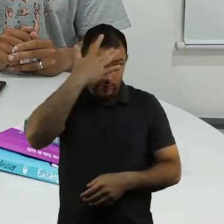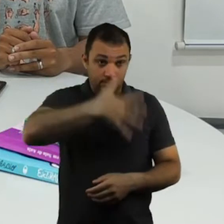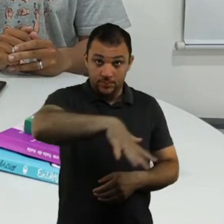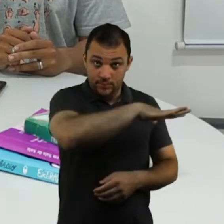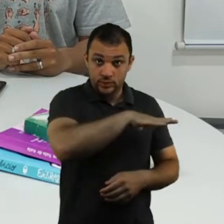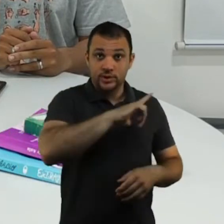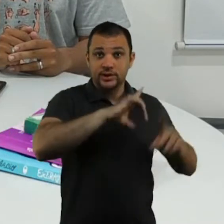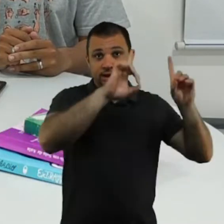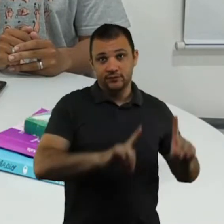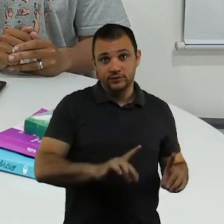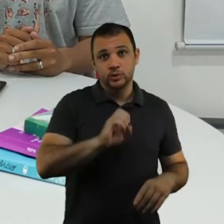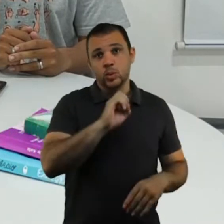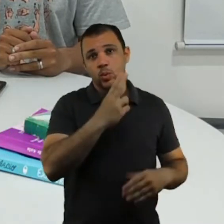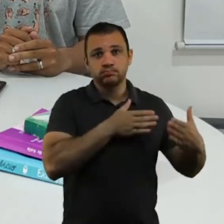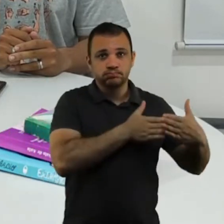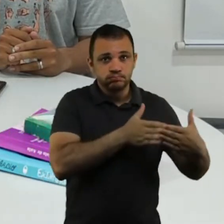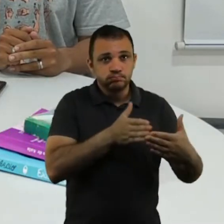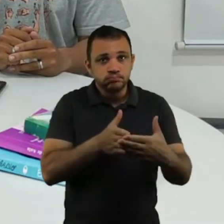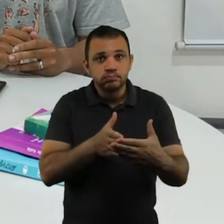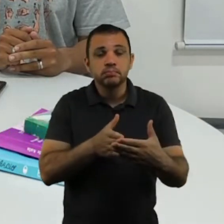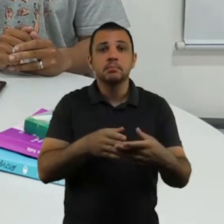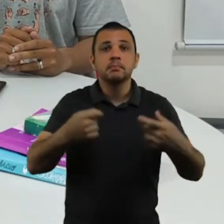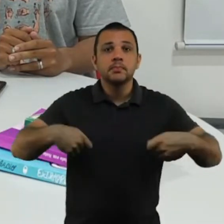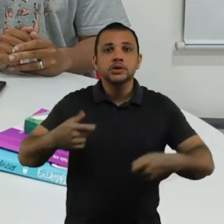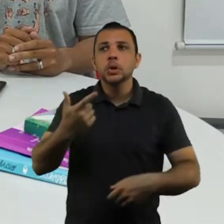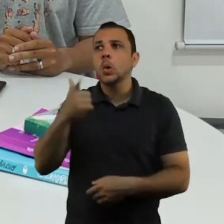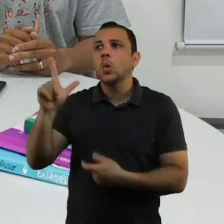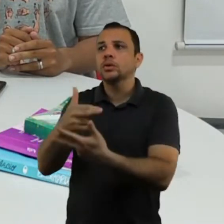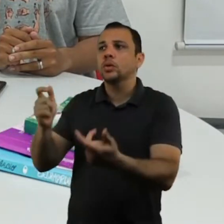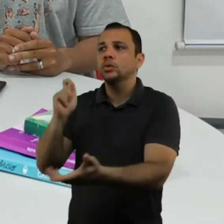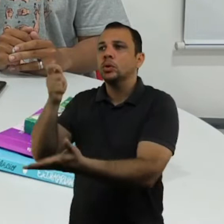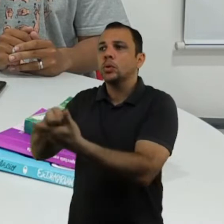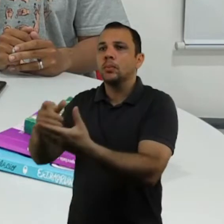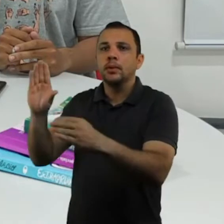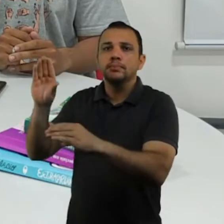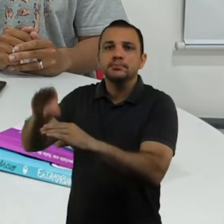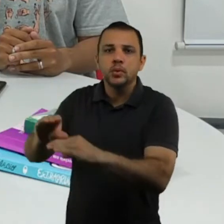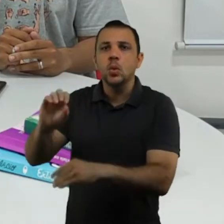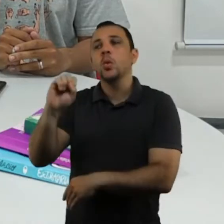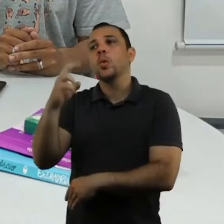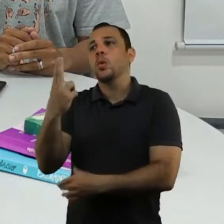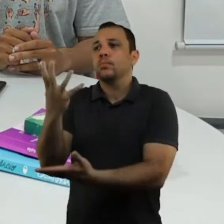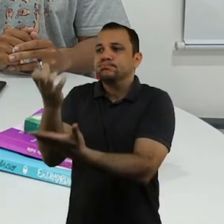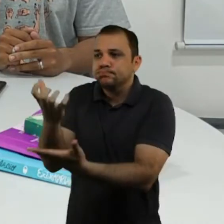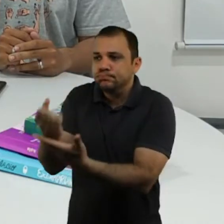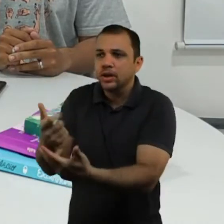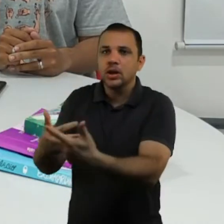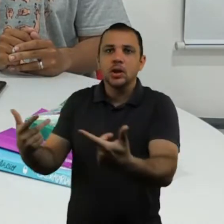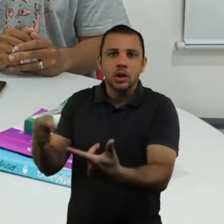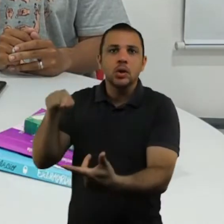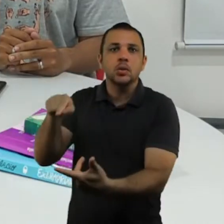mobilidade reduzida, ele não precisa fazer mais nada para poder ter aquele produto acessível. Ele já vem acessível.